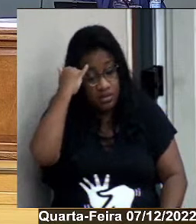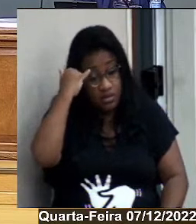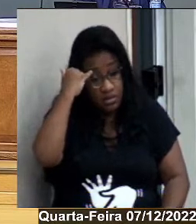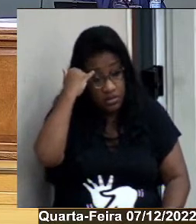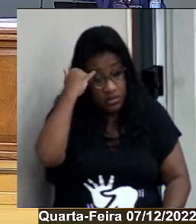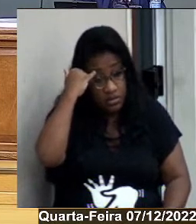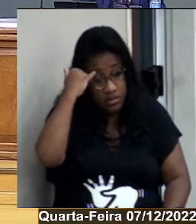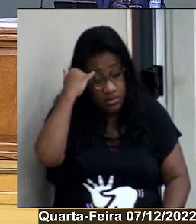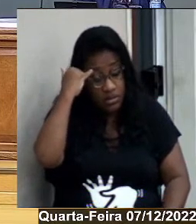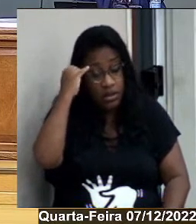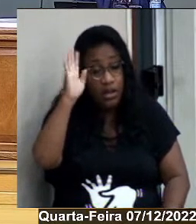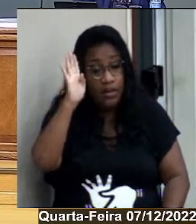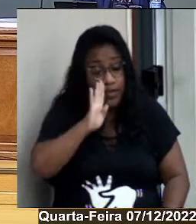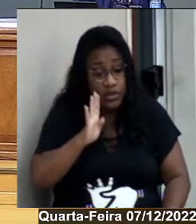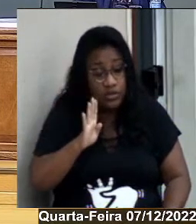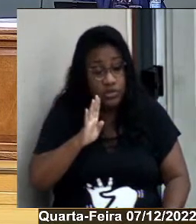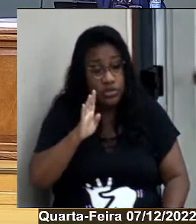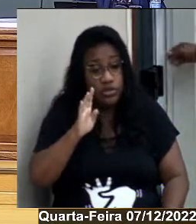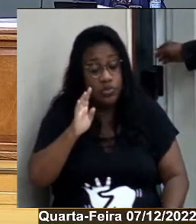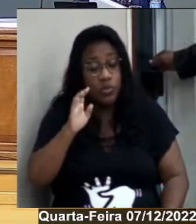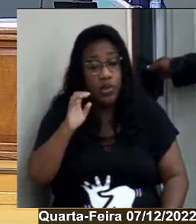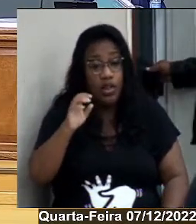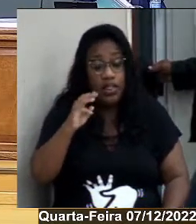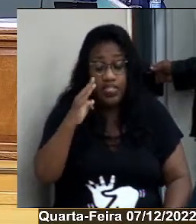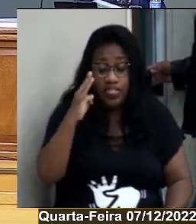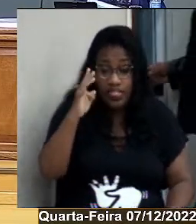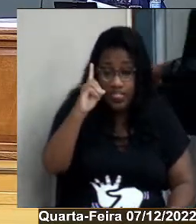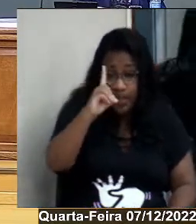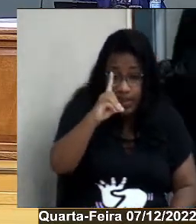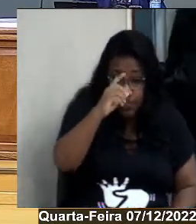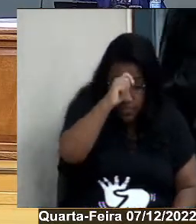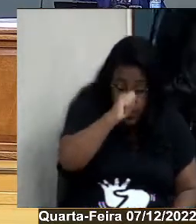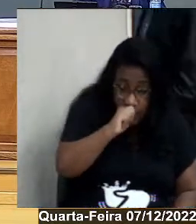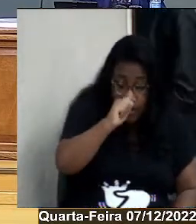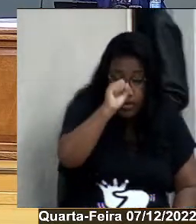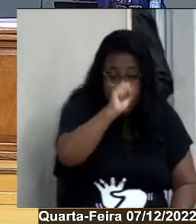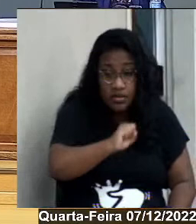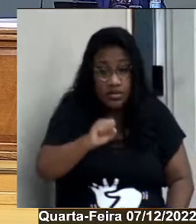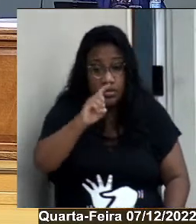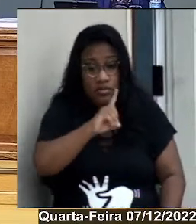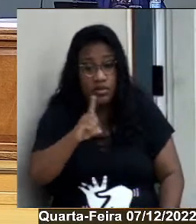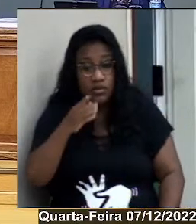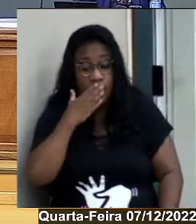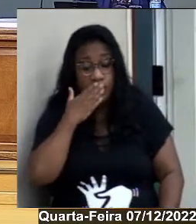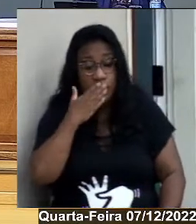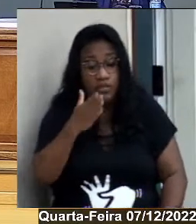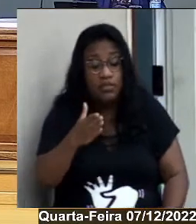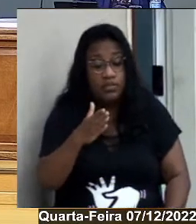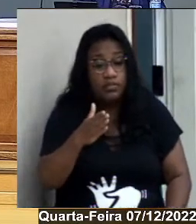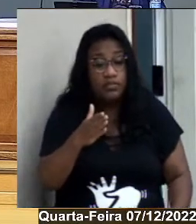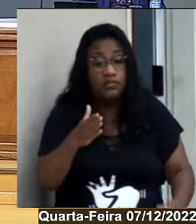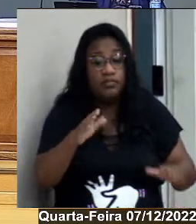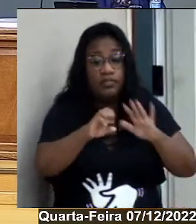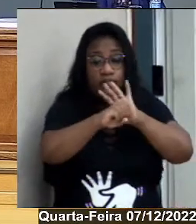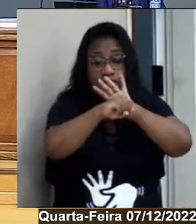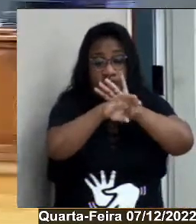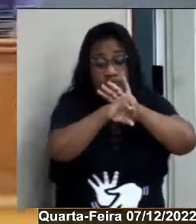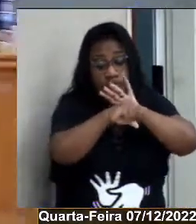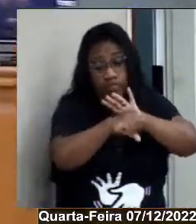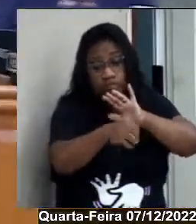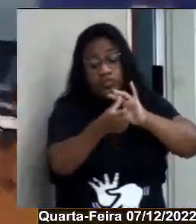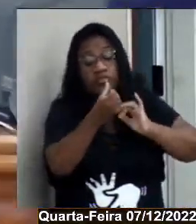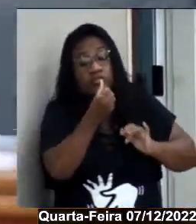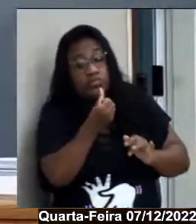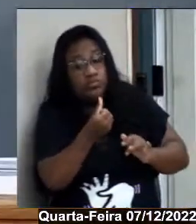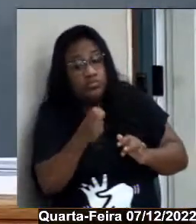Índio Silva, Betinho, Dedé e Sander. Indicação de autoria dos vereadores Índio Silva, Betinho, Dedé e Sander. Indicação